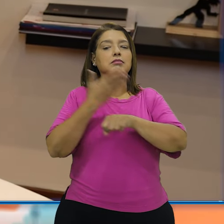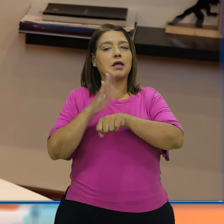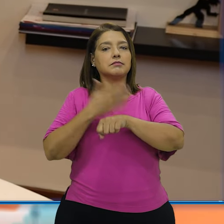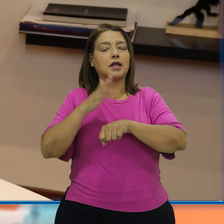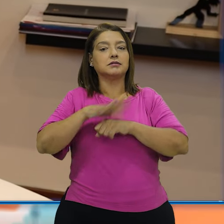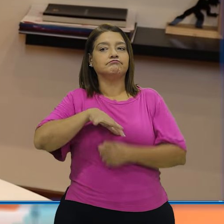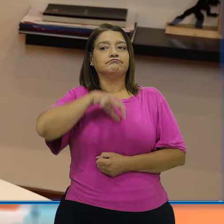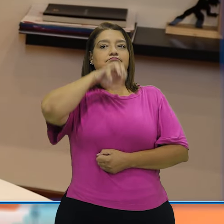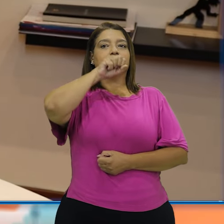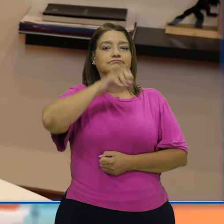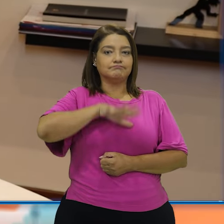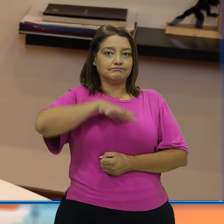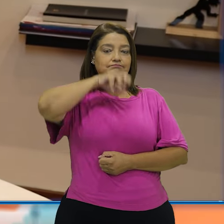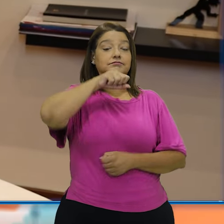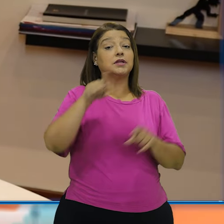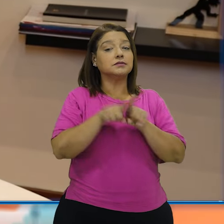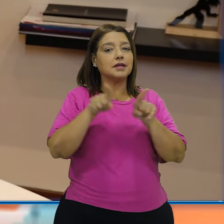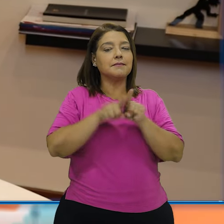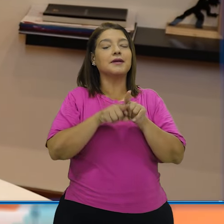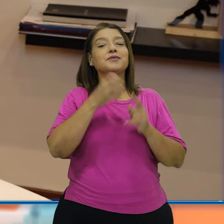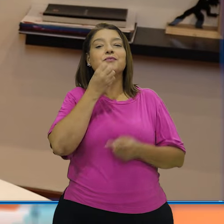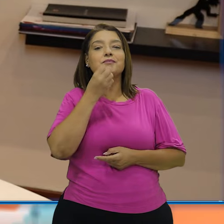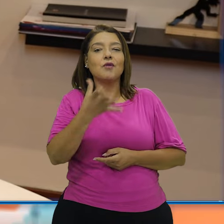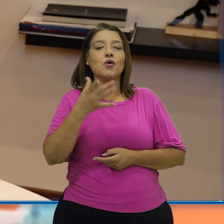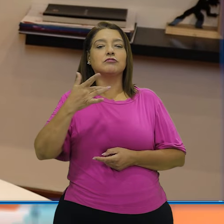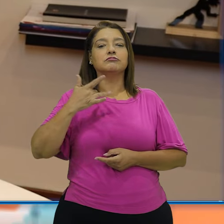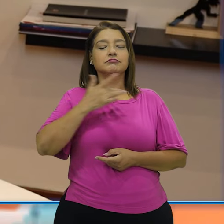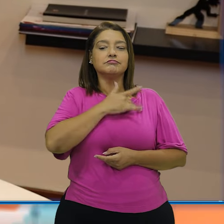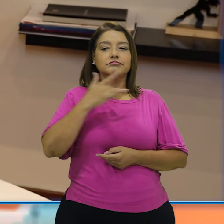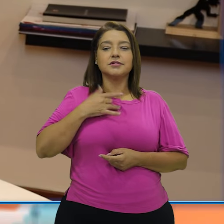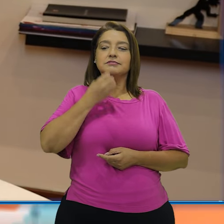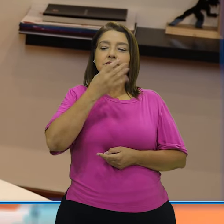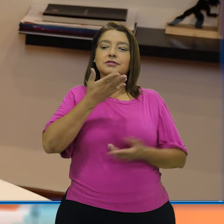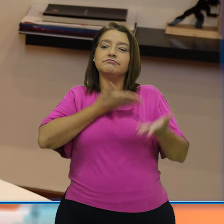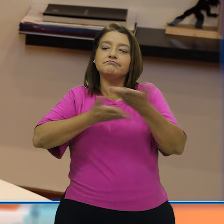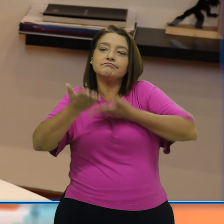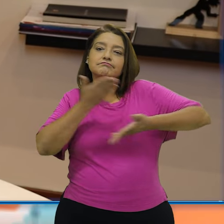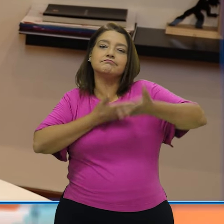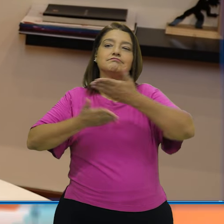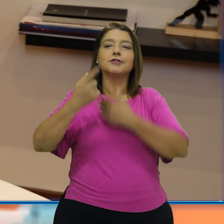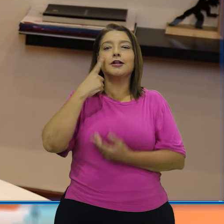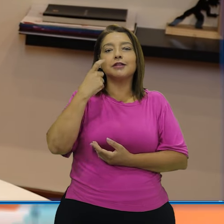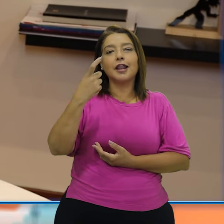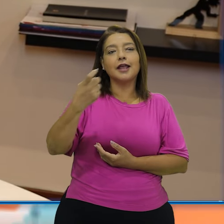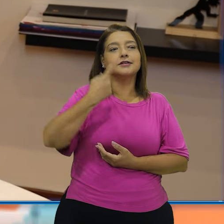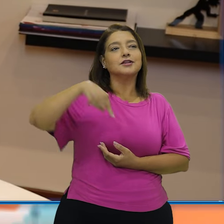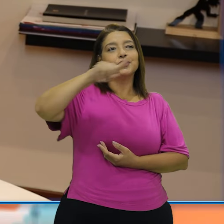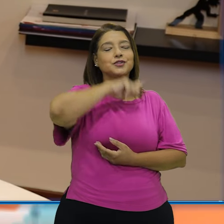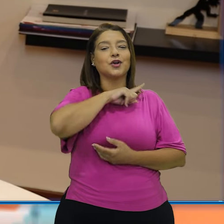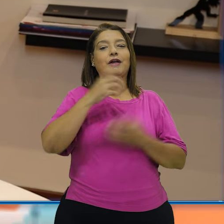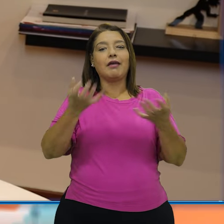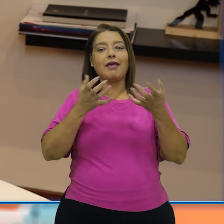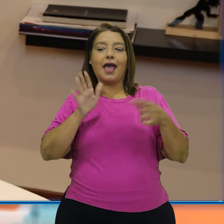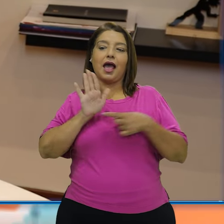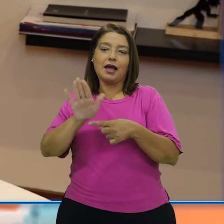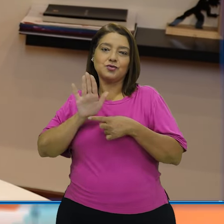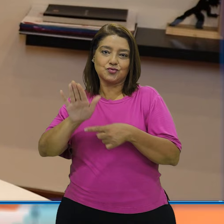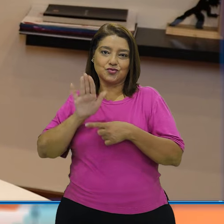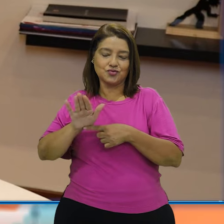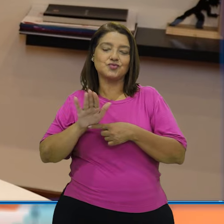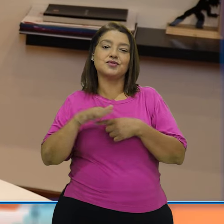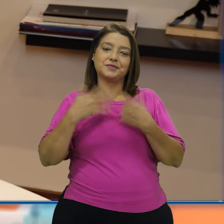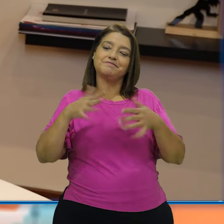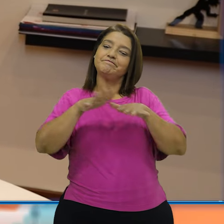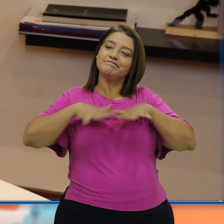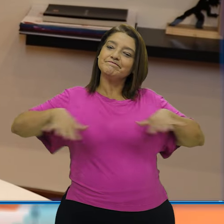respiração profunda. Além disso, é muito importante ser um bom ouvinte e se permitir entrar com interesse no mundo da criança e do adolescente